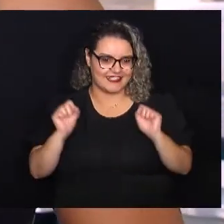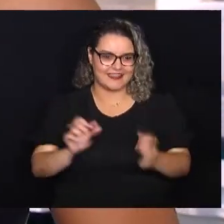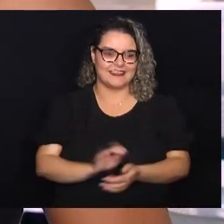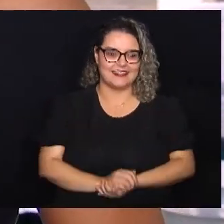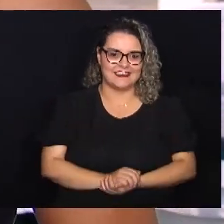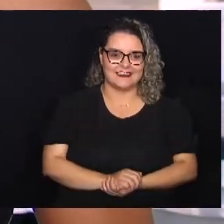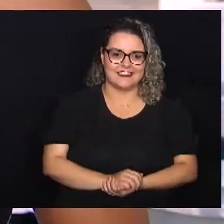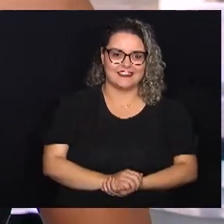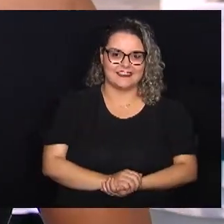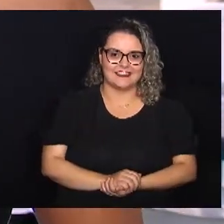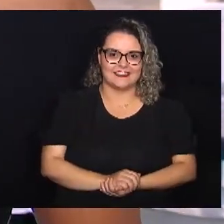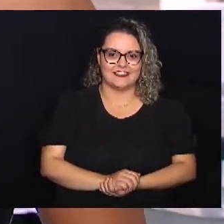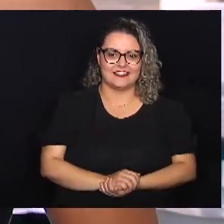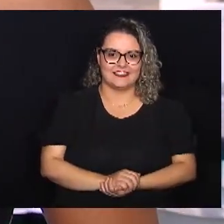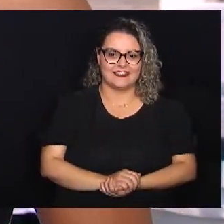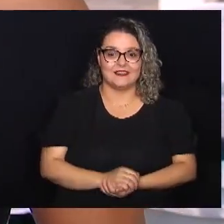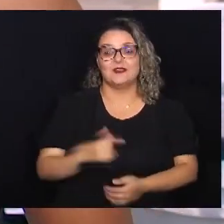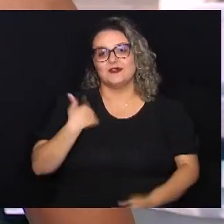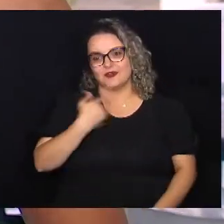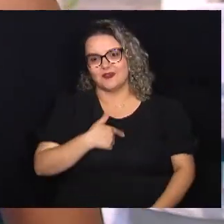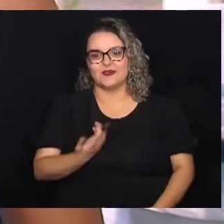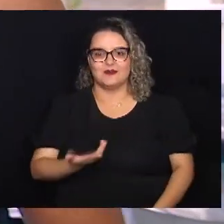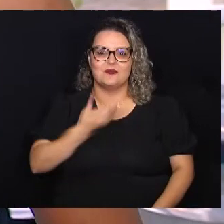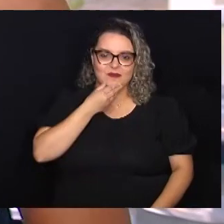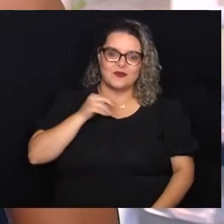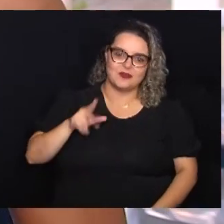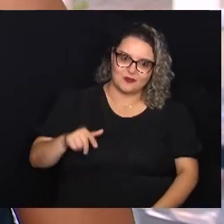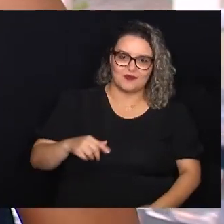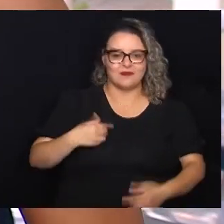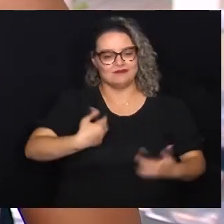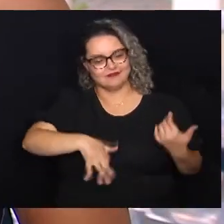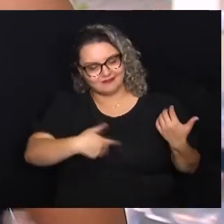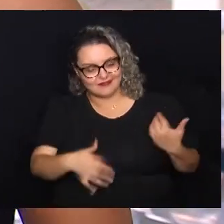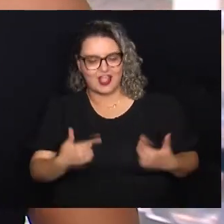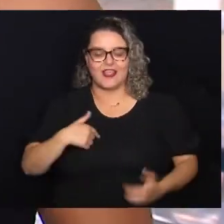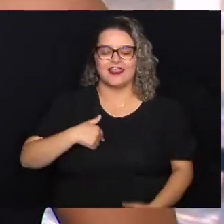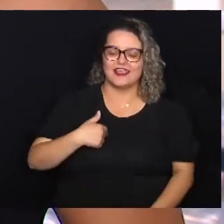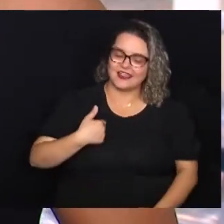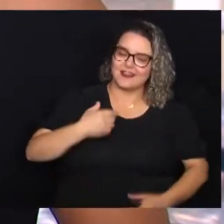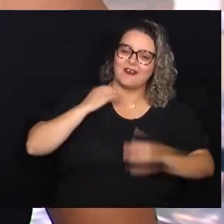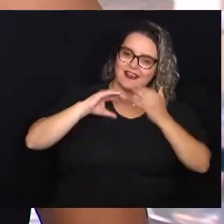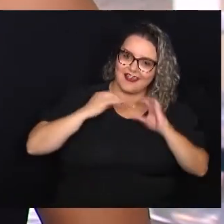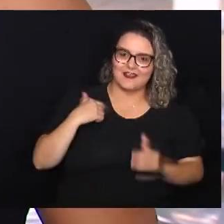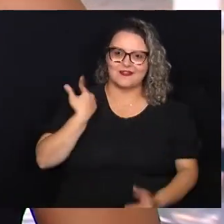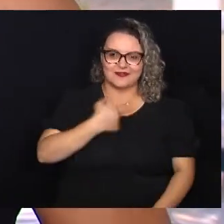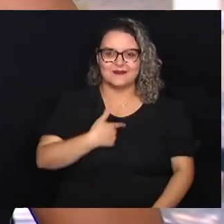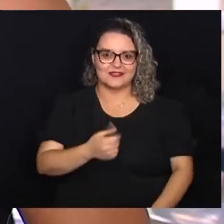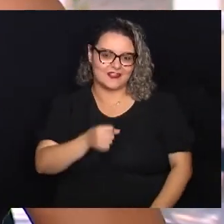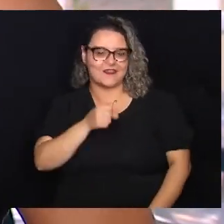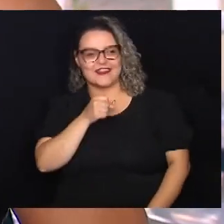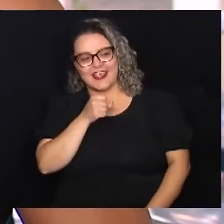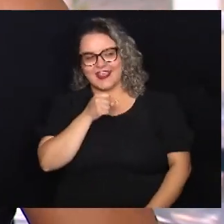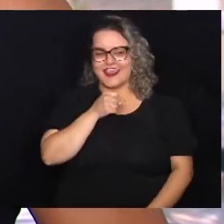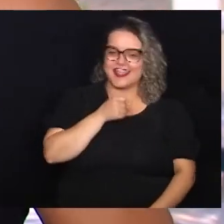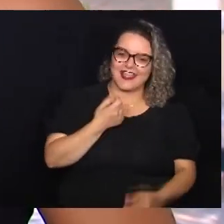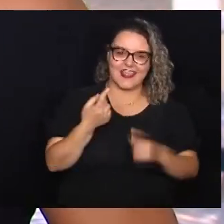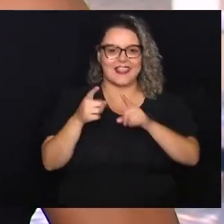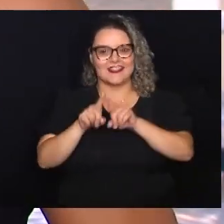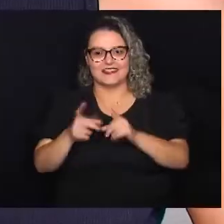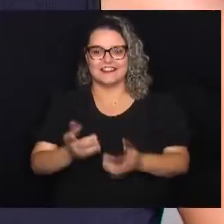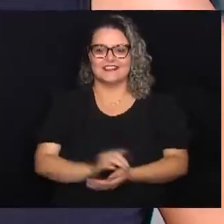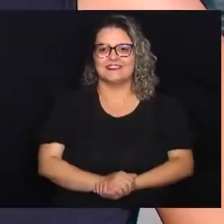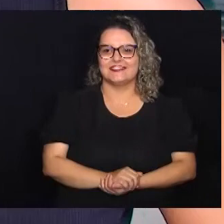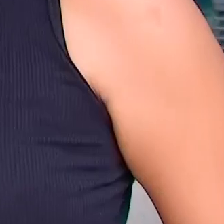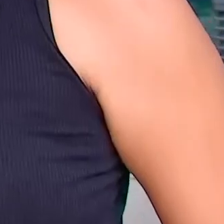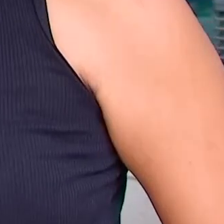bastante. Nós gostamos muito de, né, meu irmão toca e eu canto, então para nós foi bem legal assim, essa parceria.